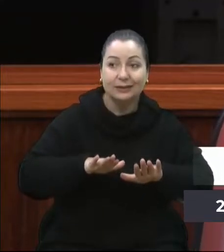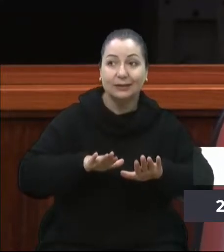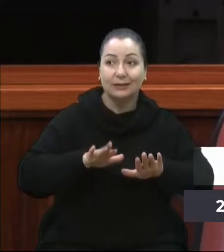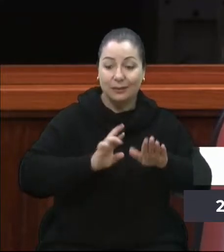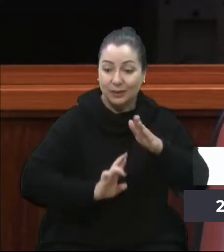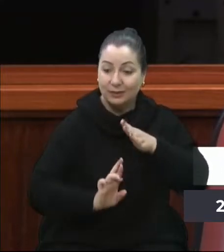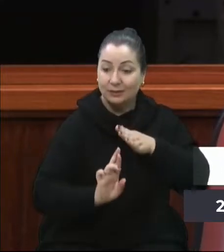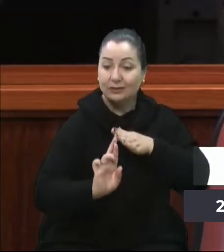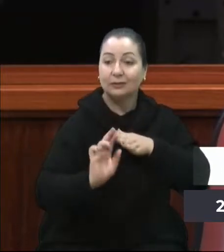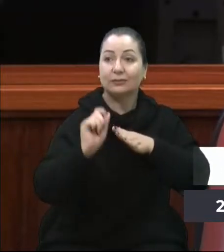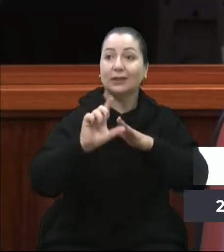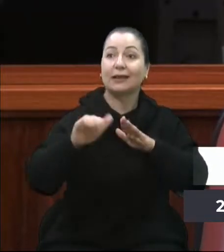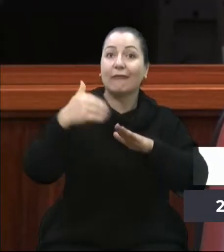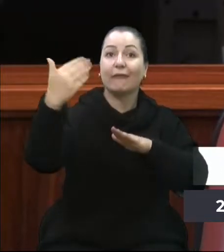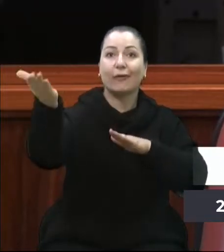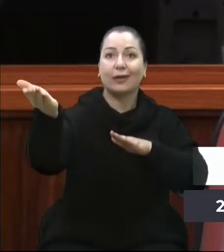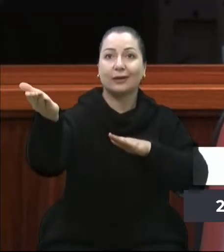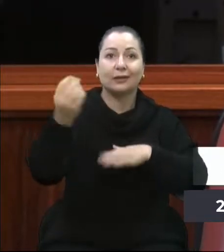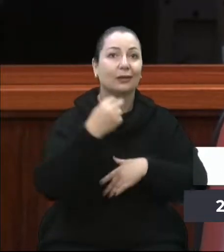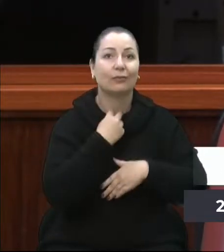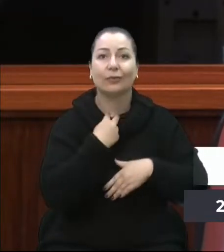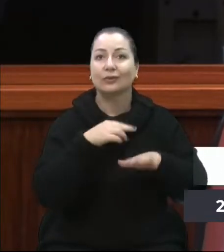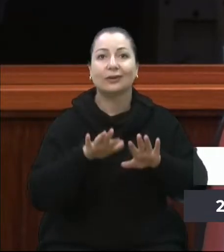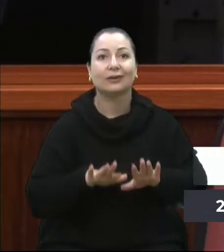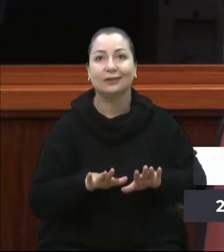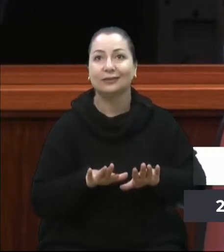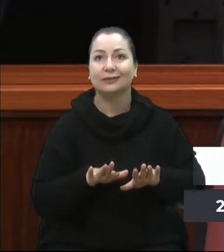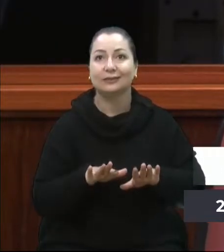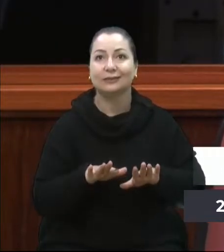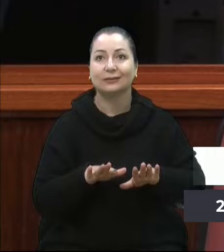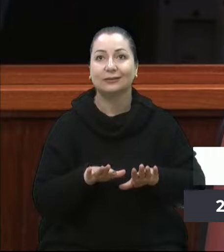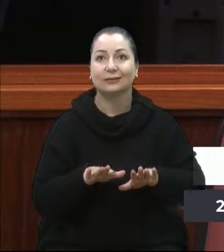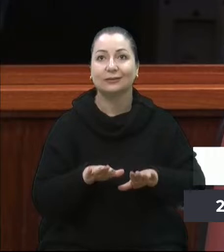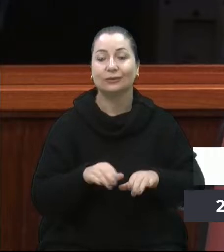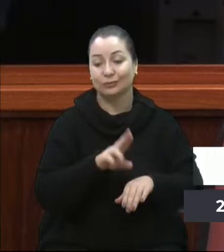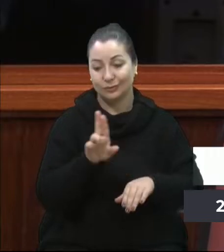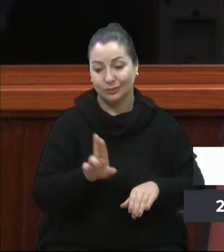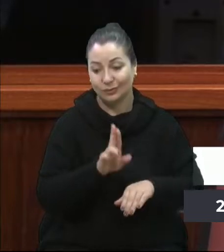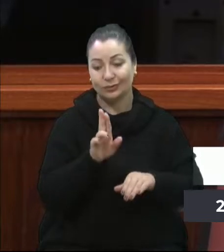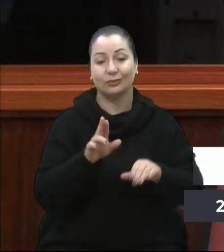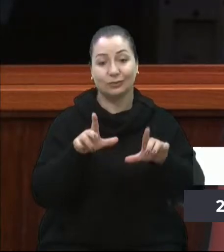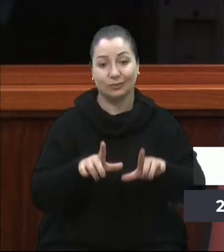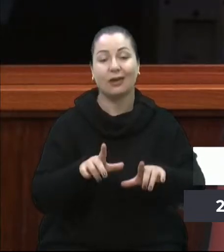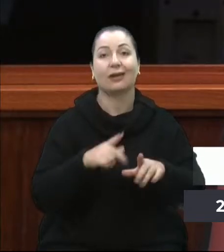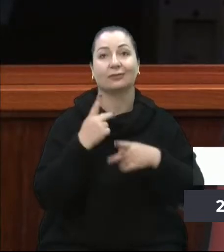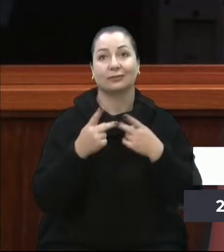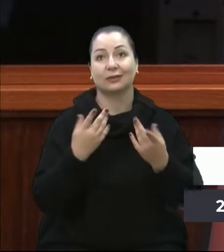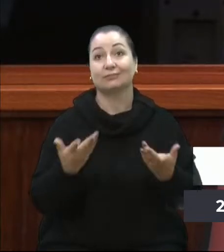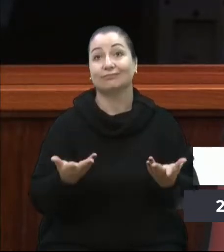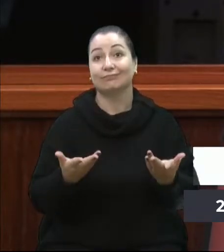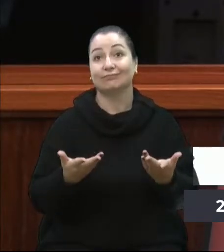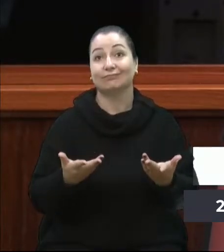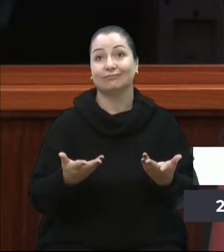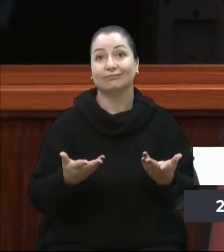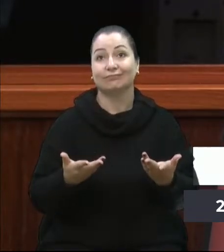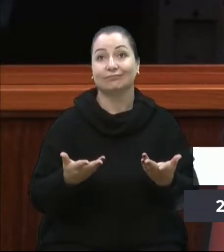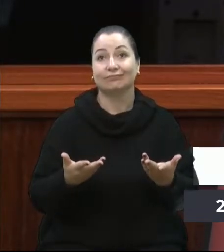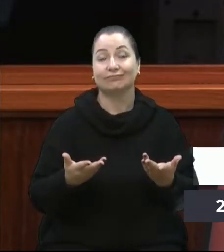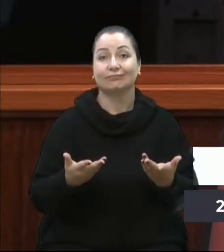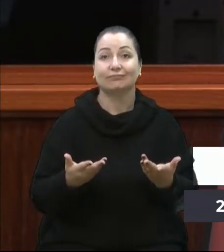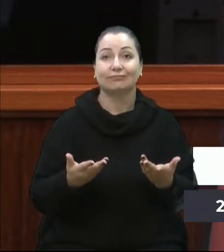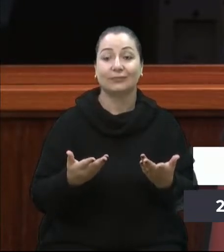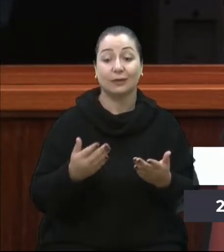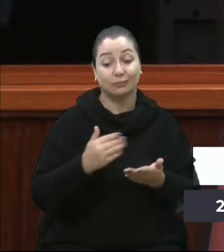lá fora, por quem não pode estar aqui, ocupando seu espaço de fala. Então, a